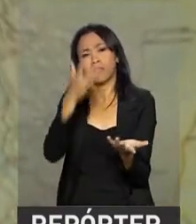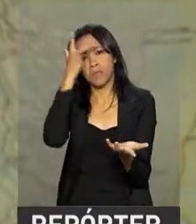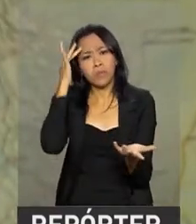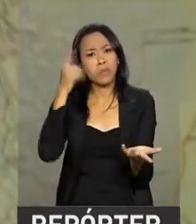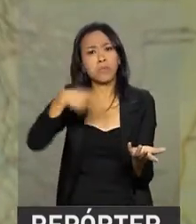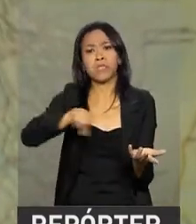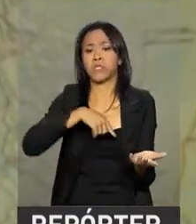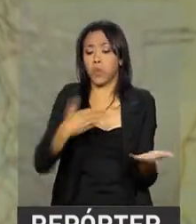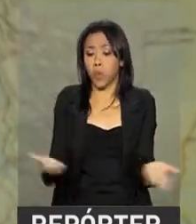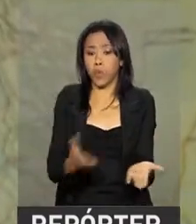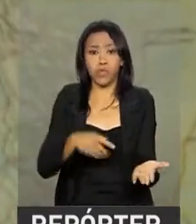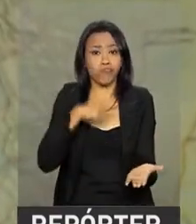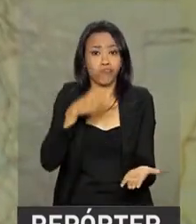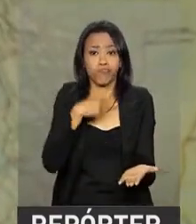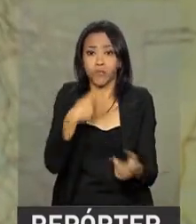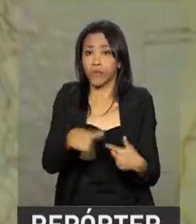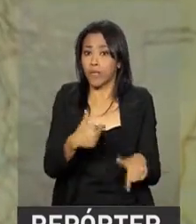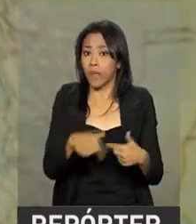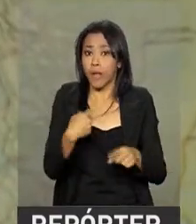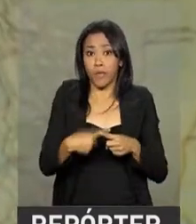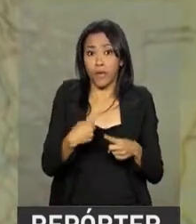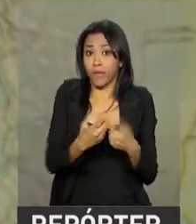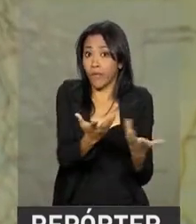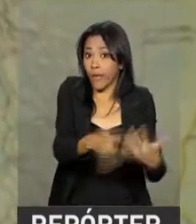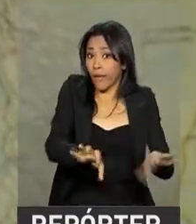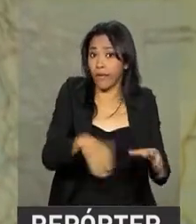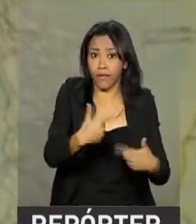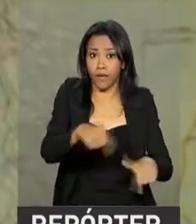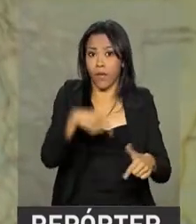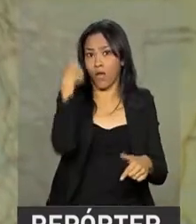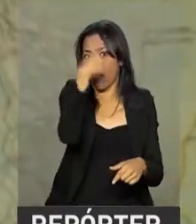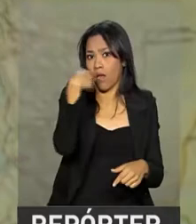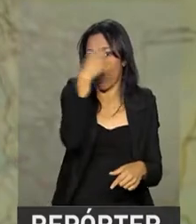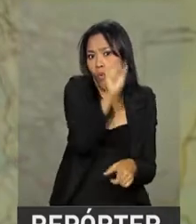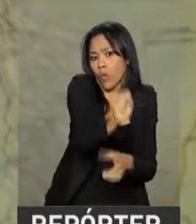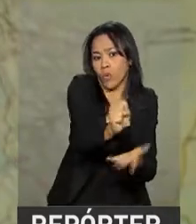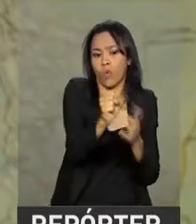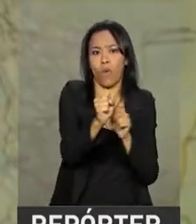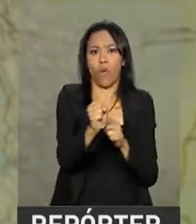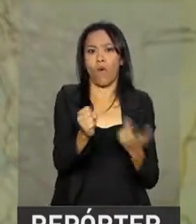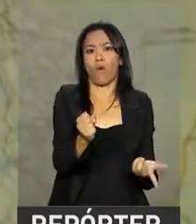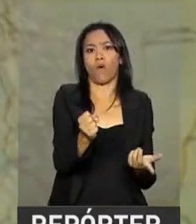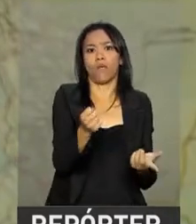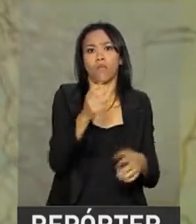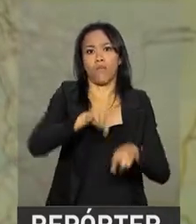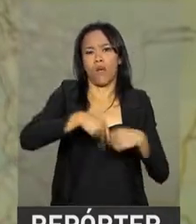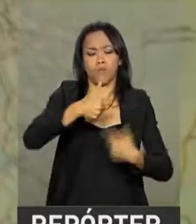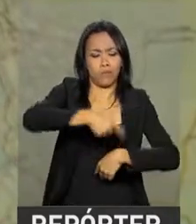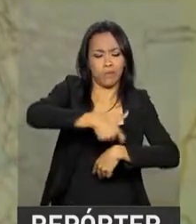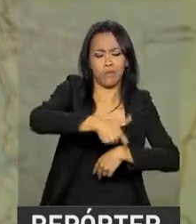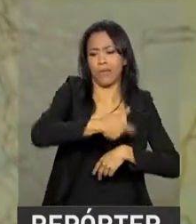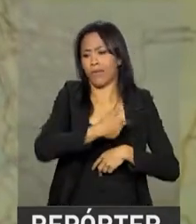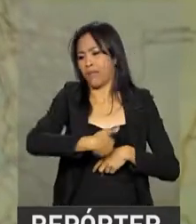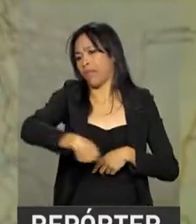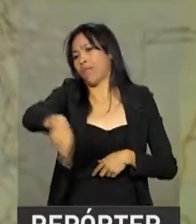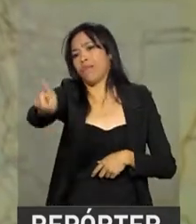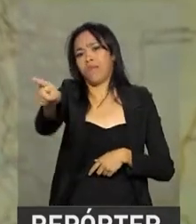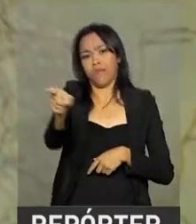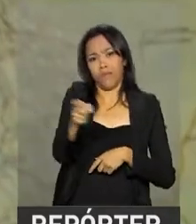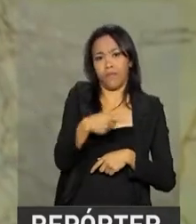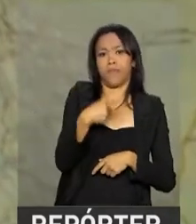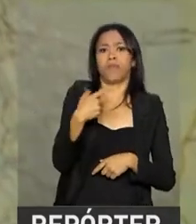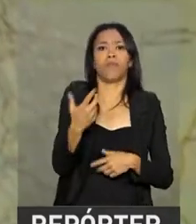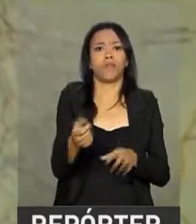trabalham por não querer ser uma jornada de história senna o centro de deslocamentos forçados de passar tanto